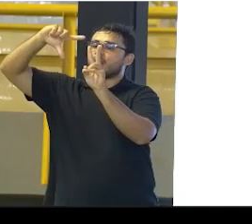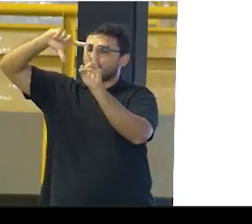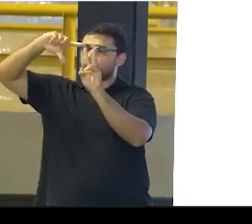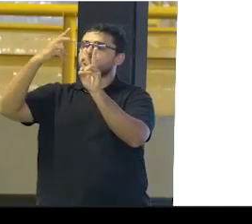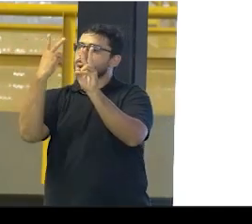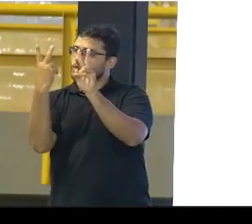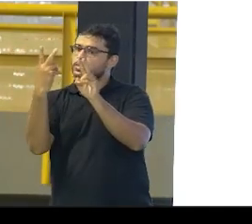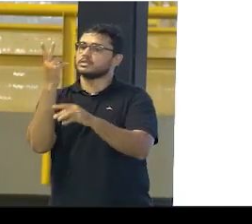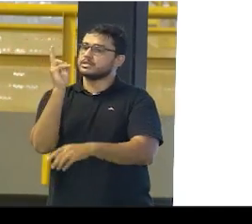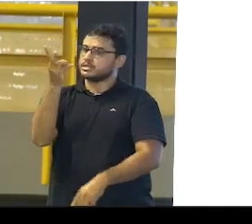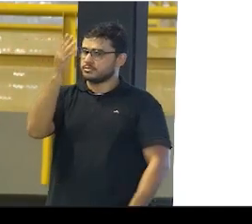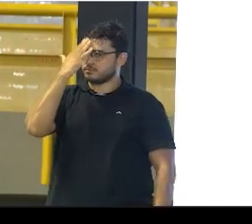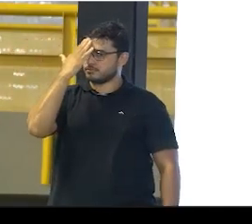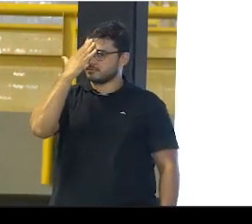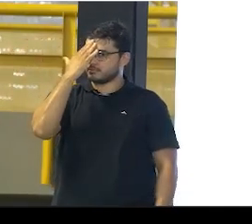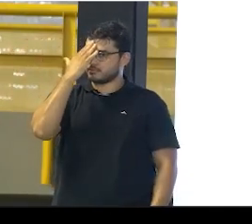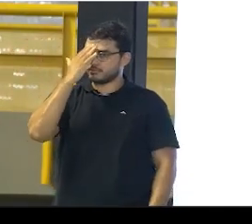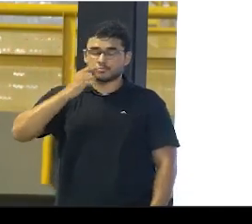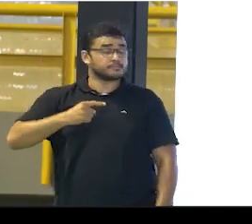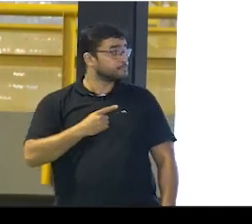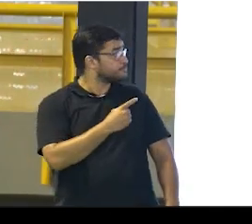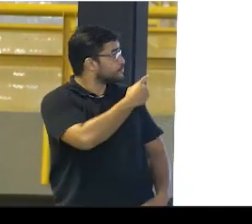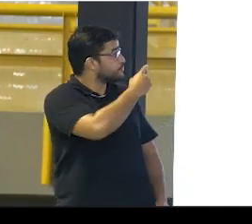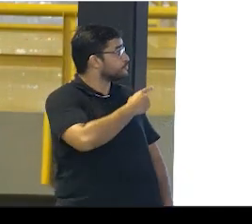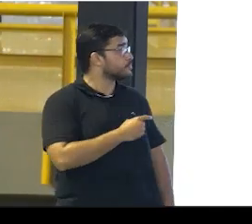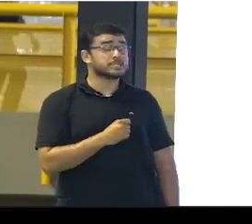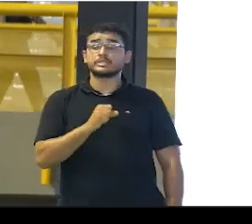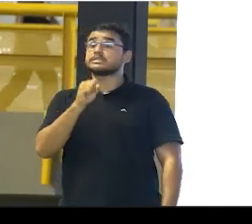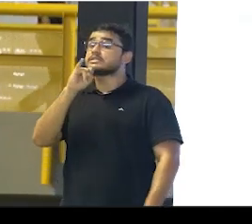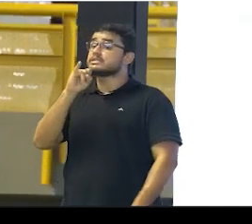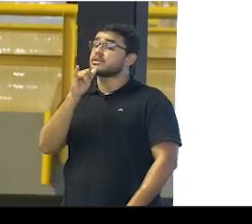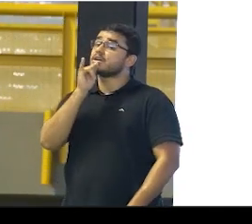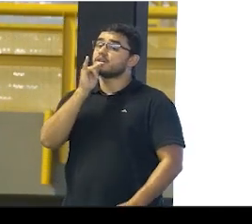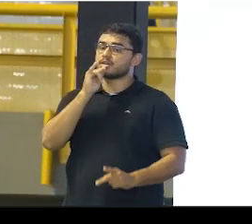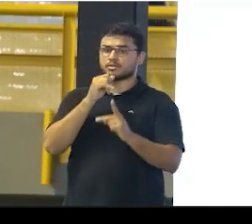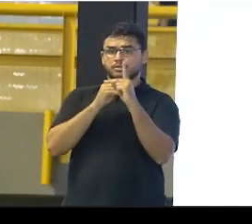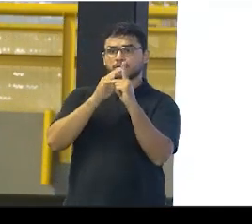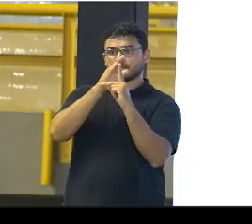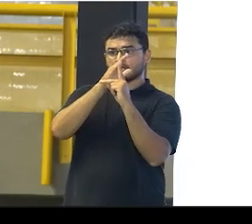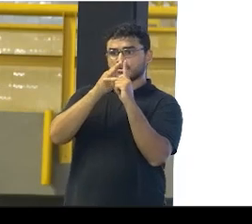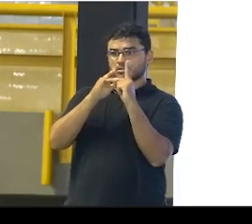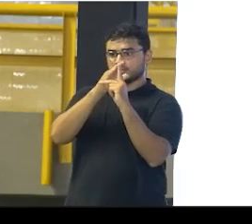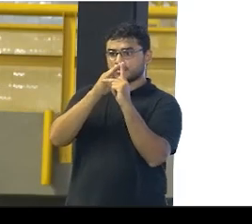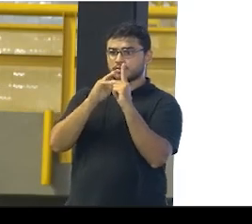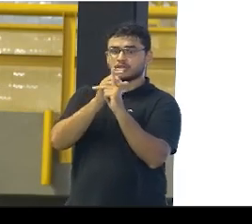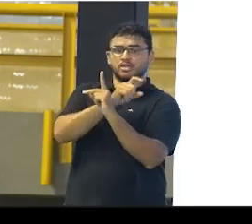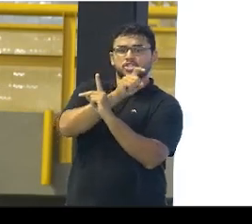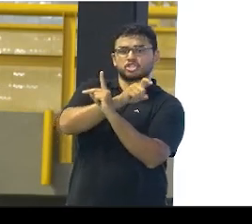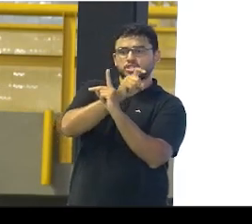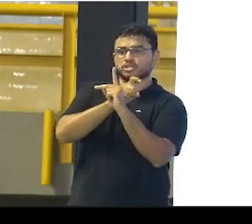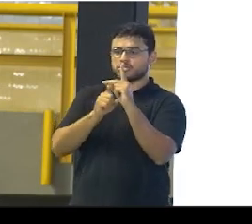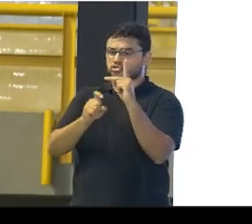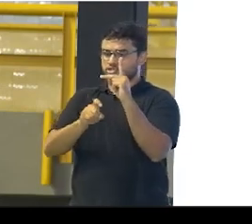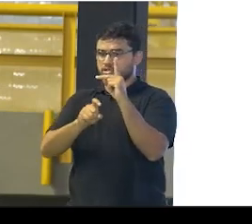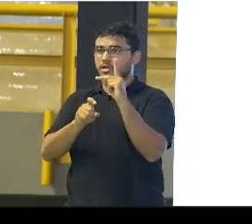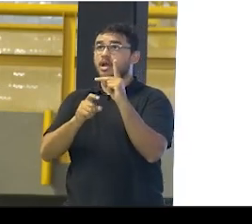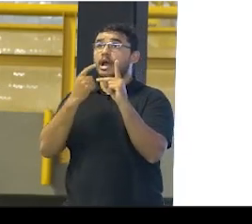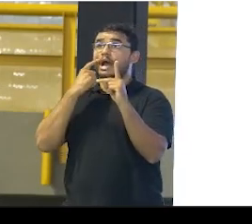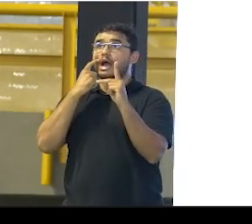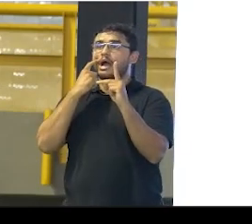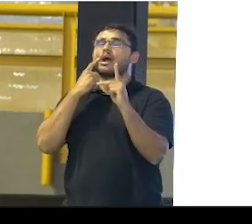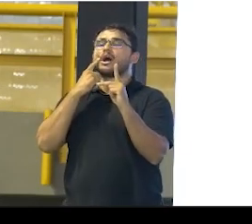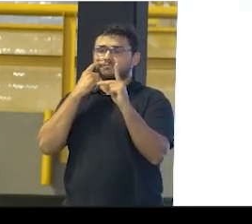base maior mais base menor vezes a altura sobre 2, eu vou encontrar a área do meu trapézio, que é igual a 60.